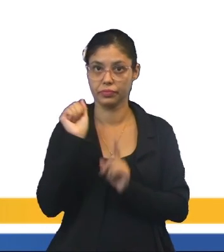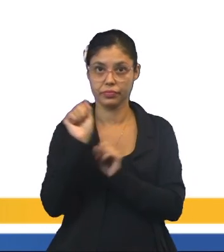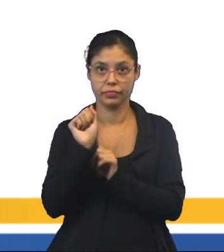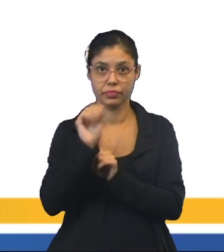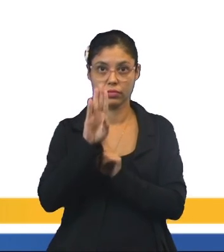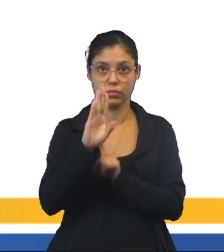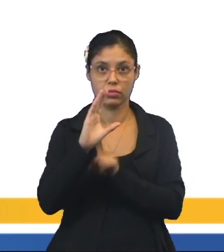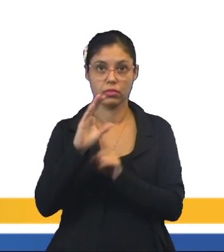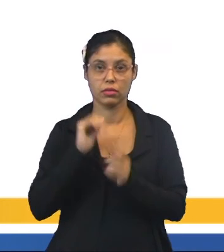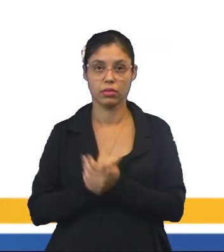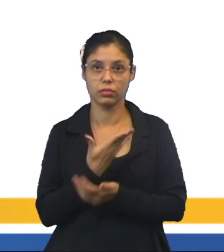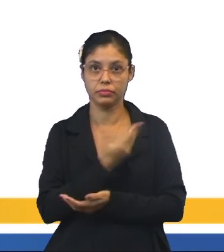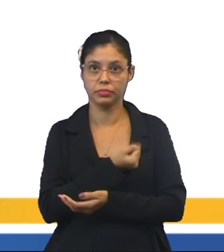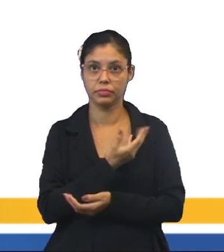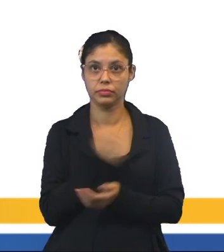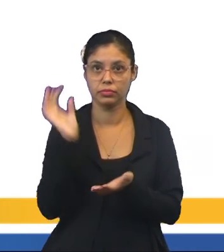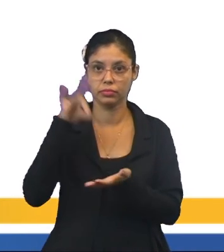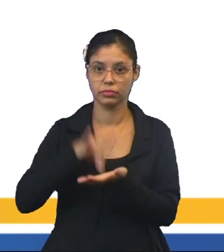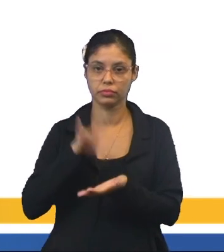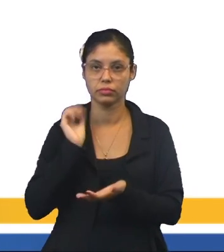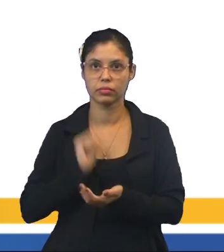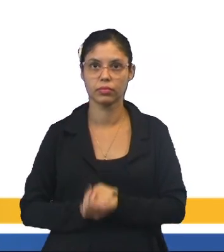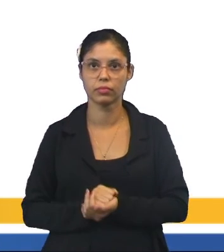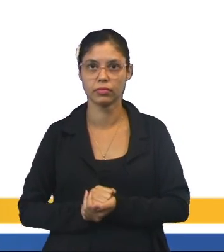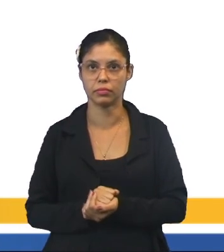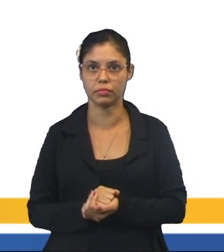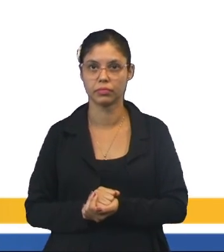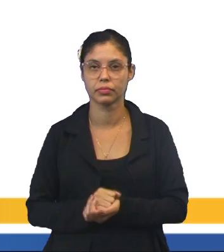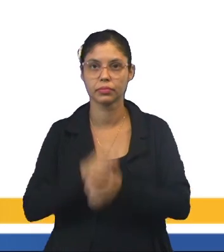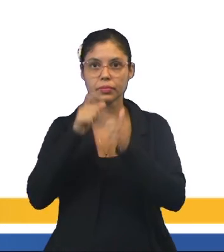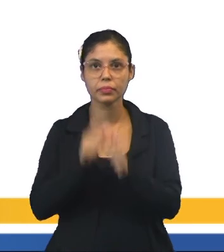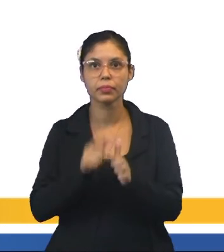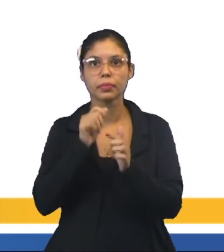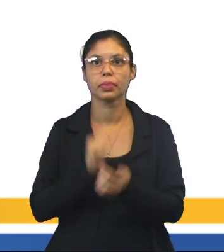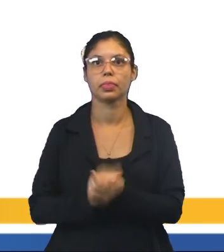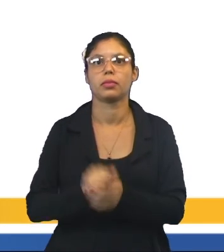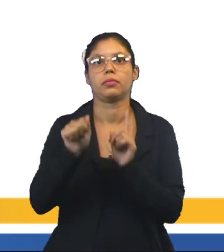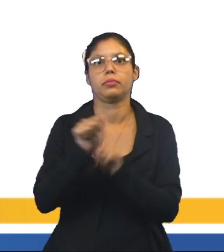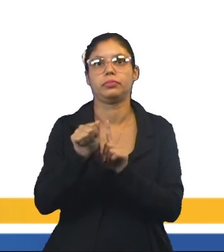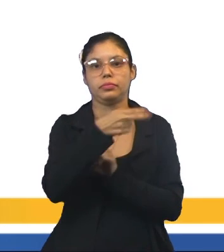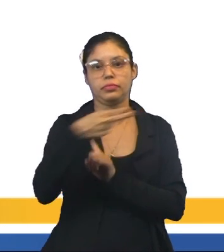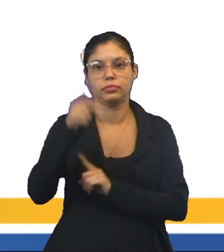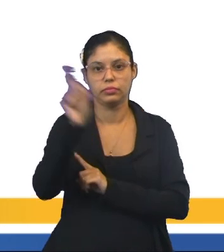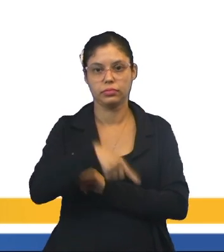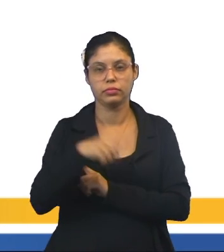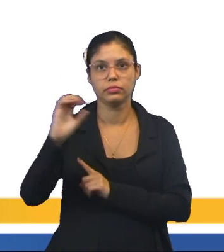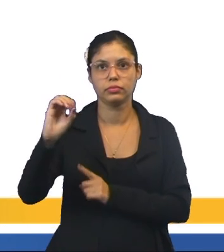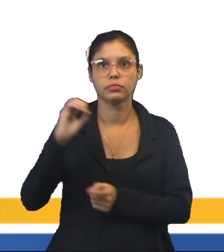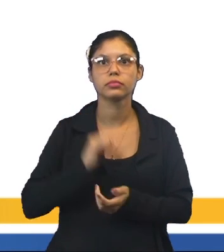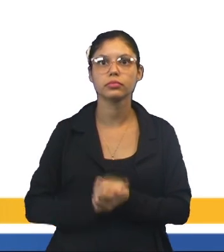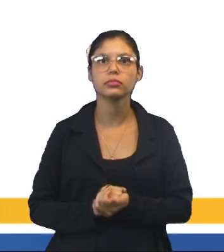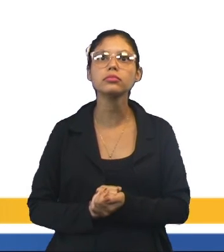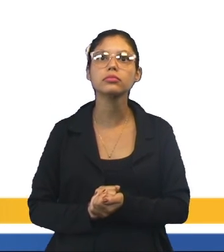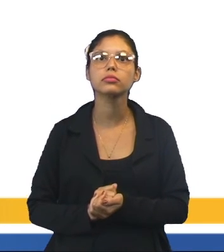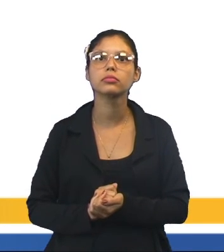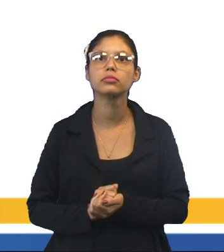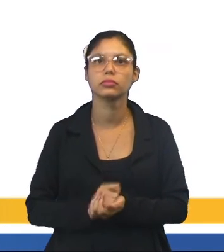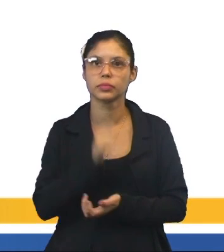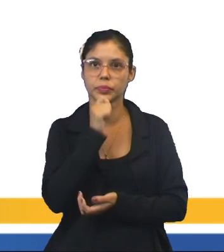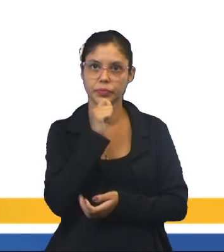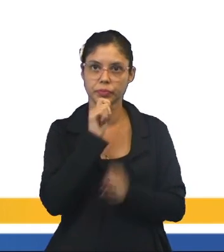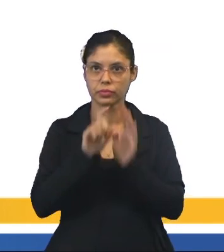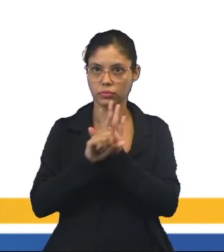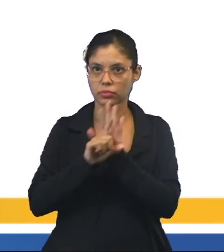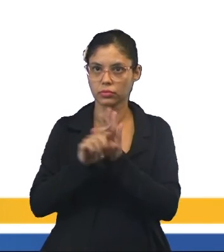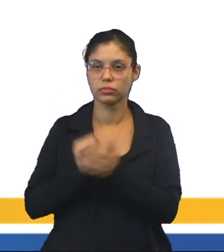o b e o c são números reais, onde o a é diferente de zero.